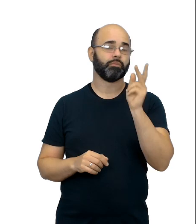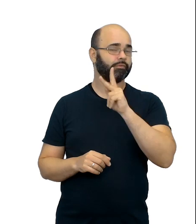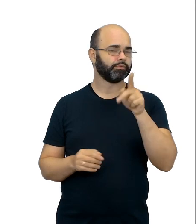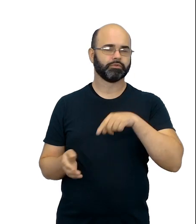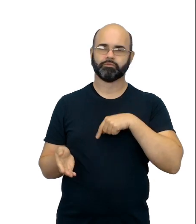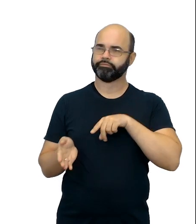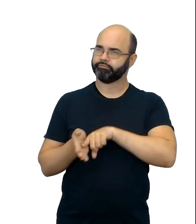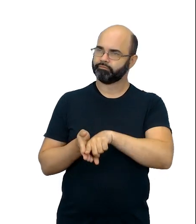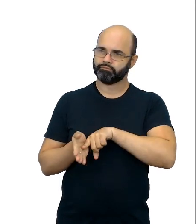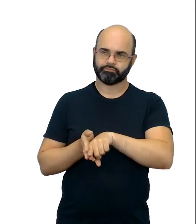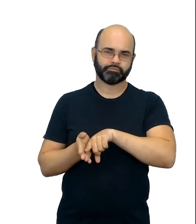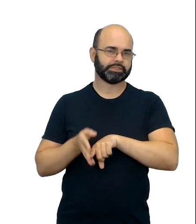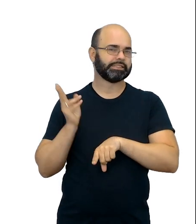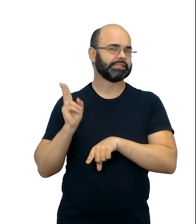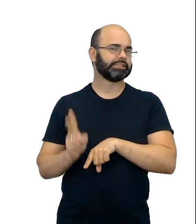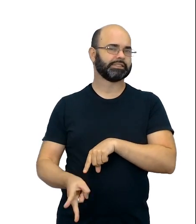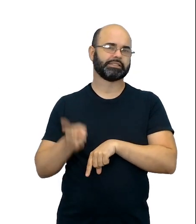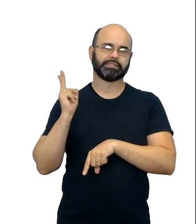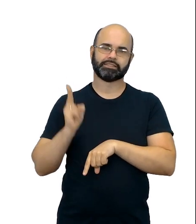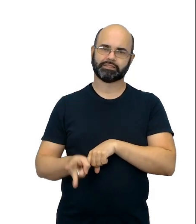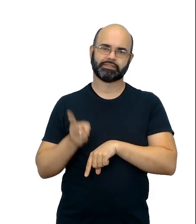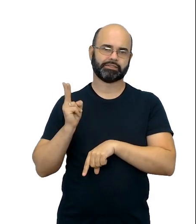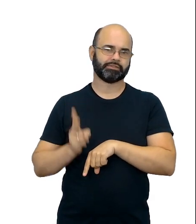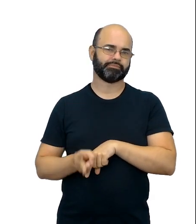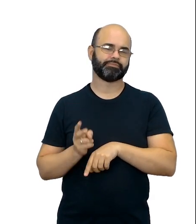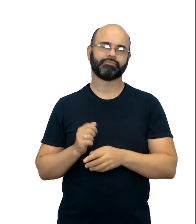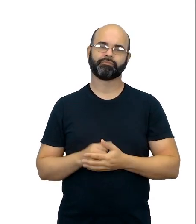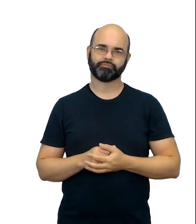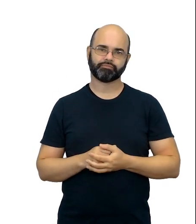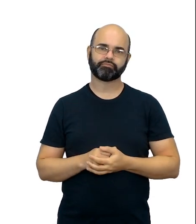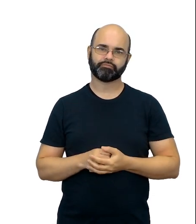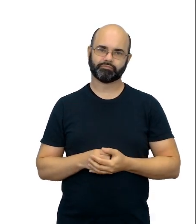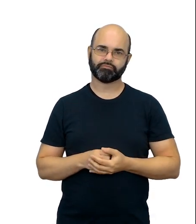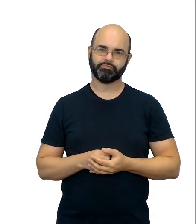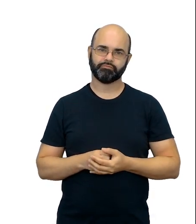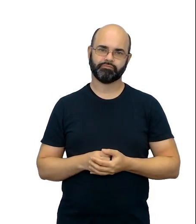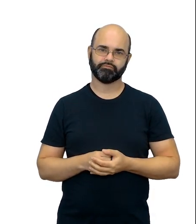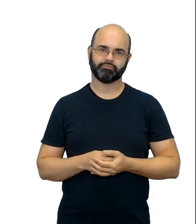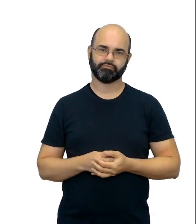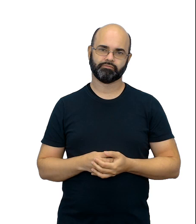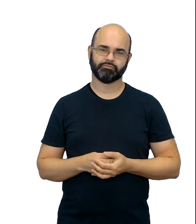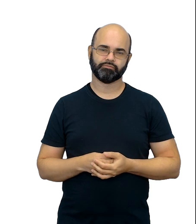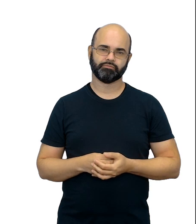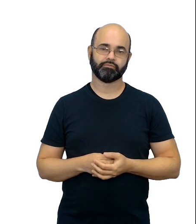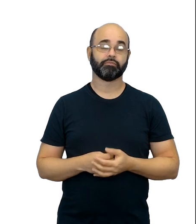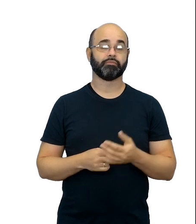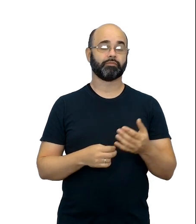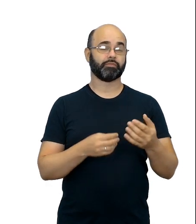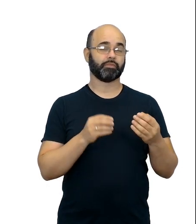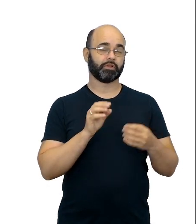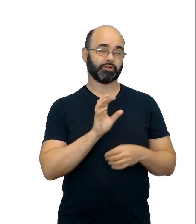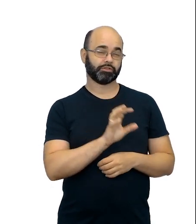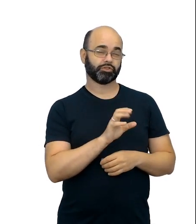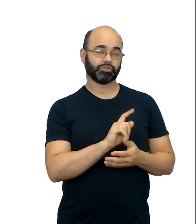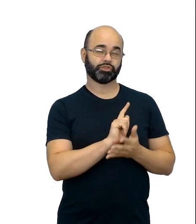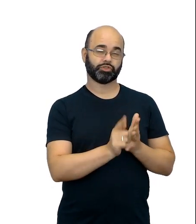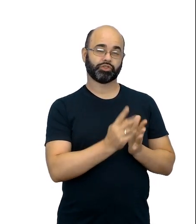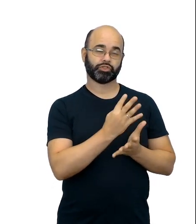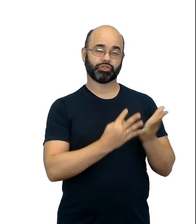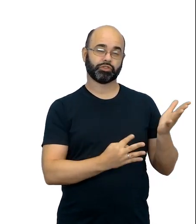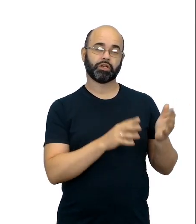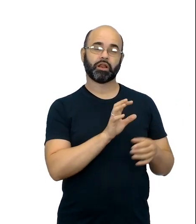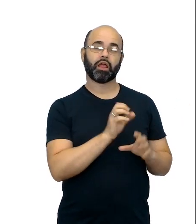pesquisador, e, portanto, verifique, né, quais são as principais características desses gêneros textuais. Esses gêneros textuais também